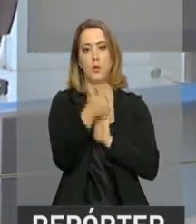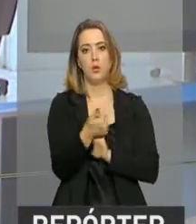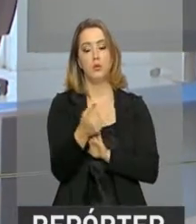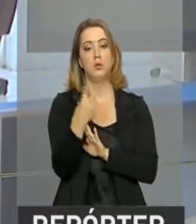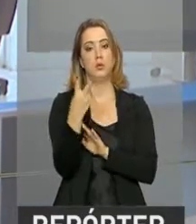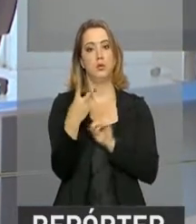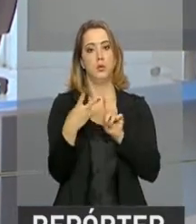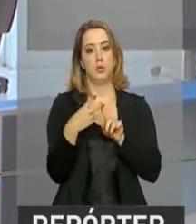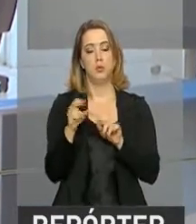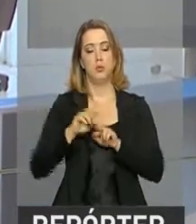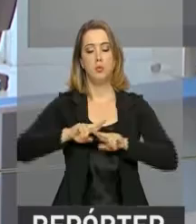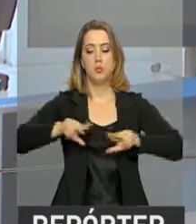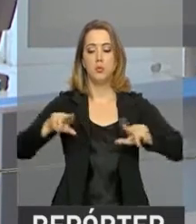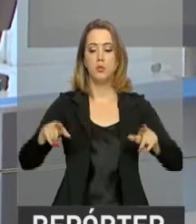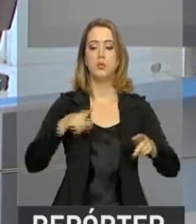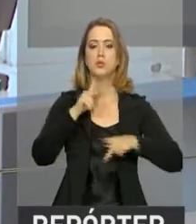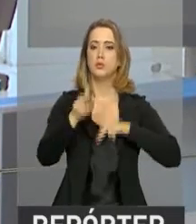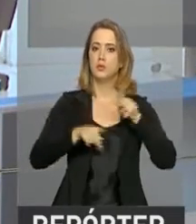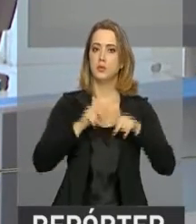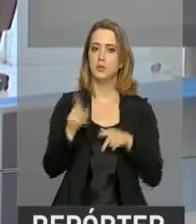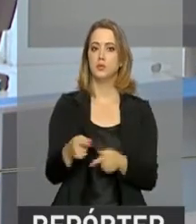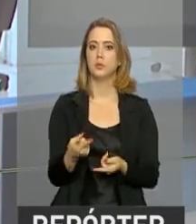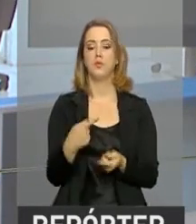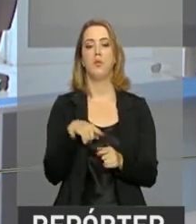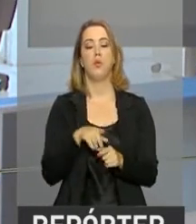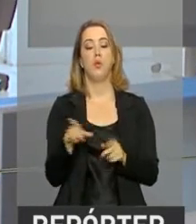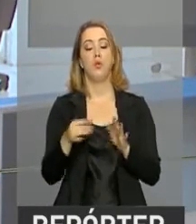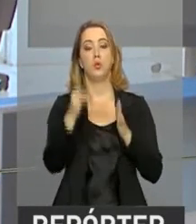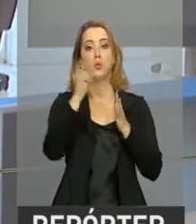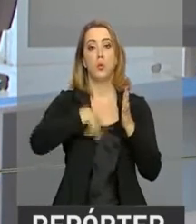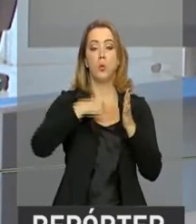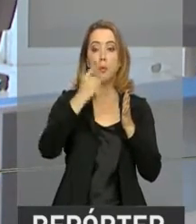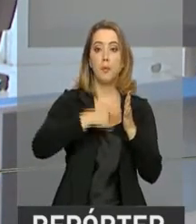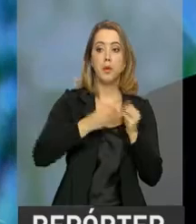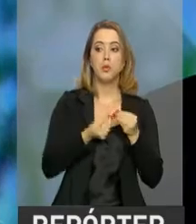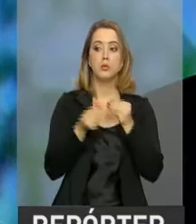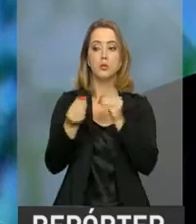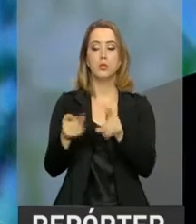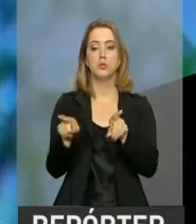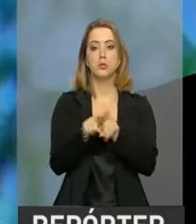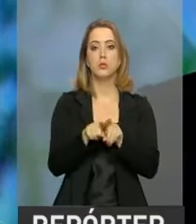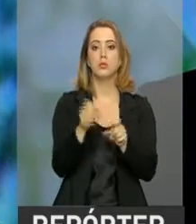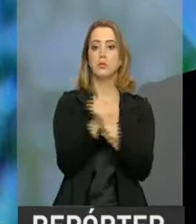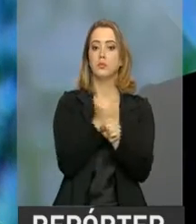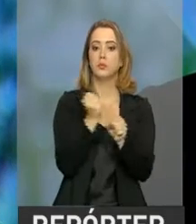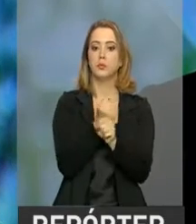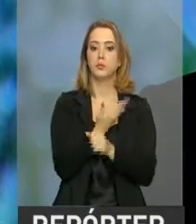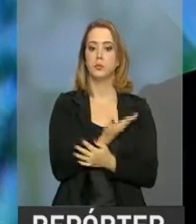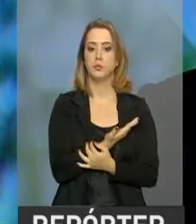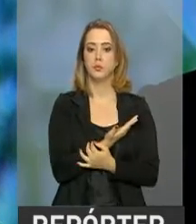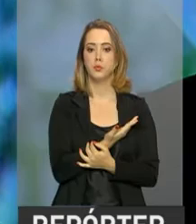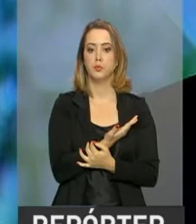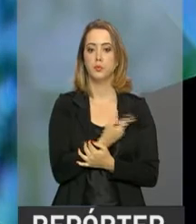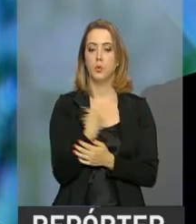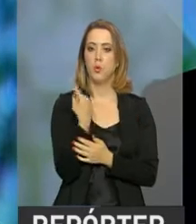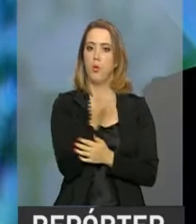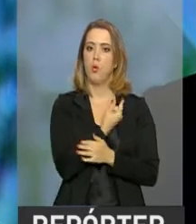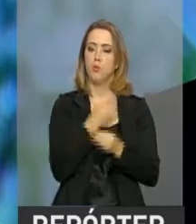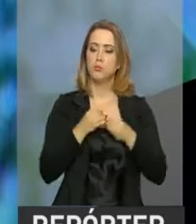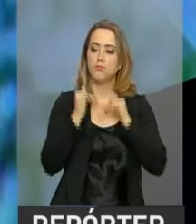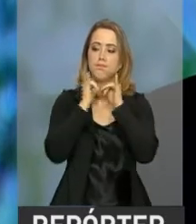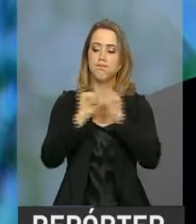regularização de propriedades e outro para a reforma de imóveis nós estamos lançando um plano que vai